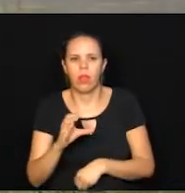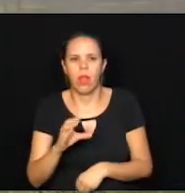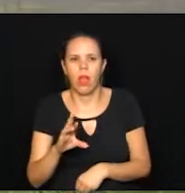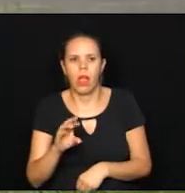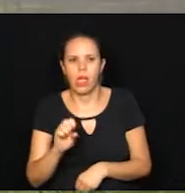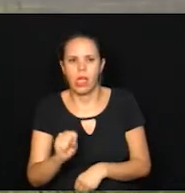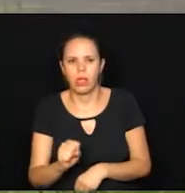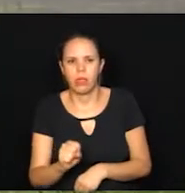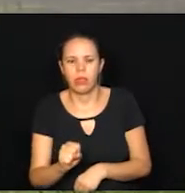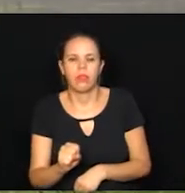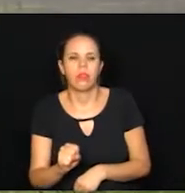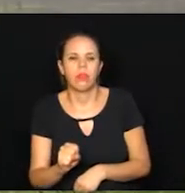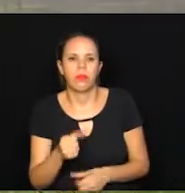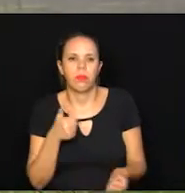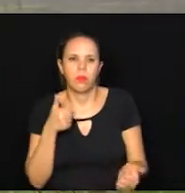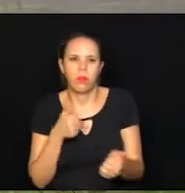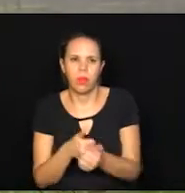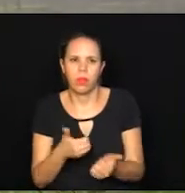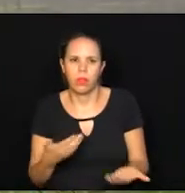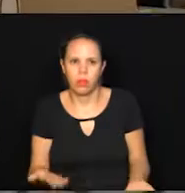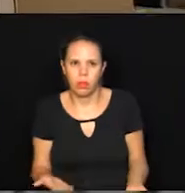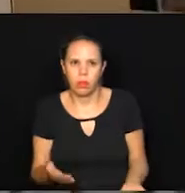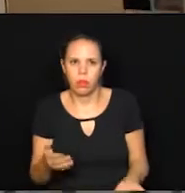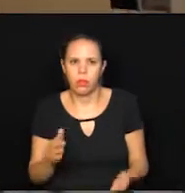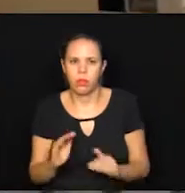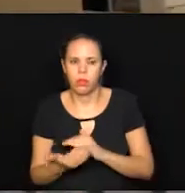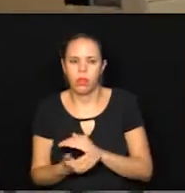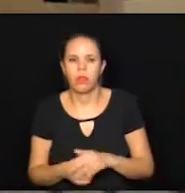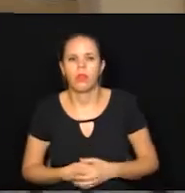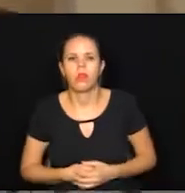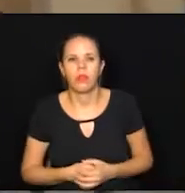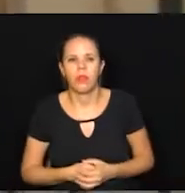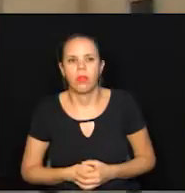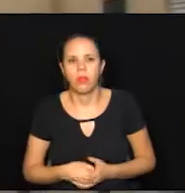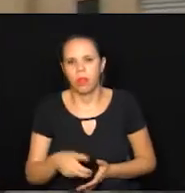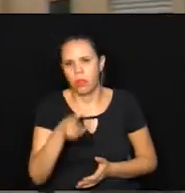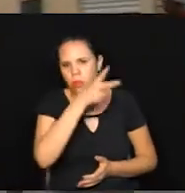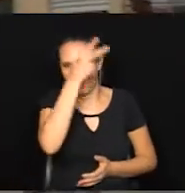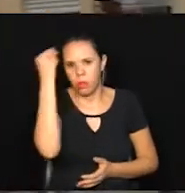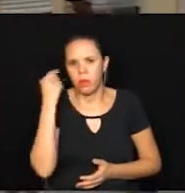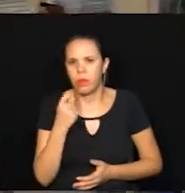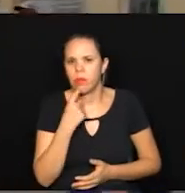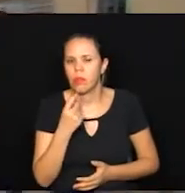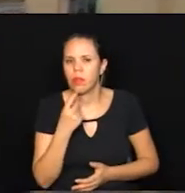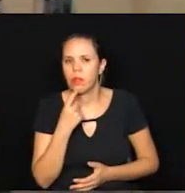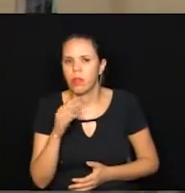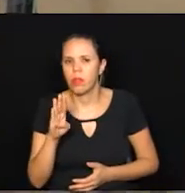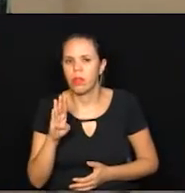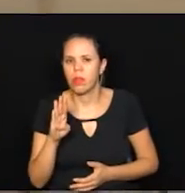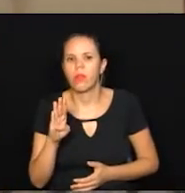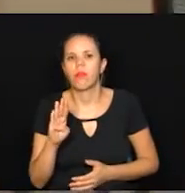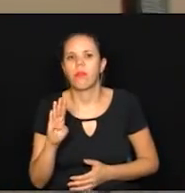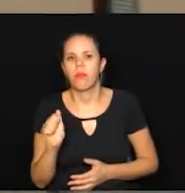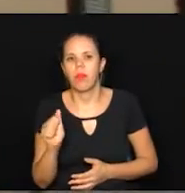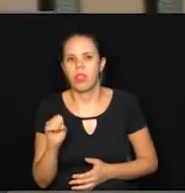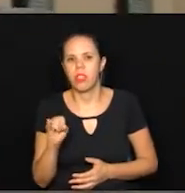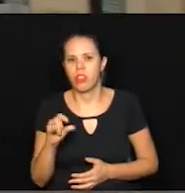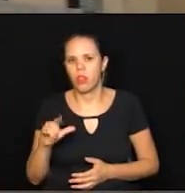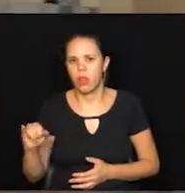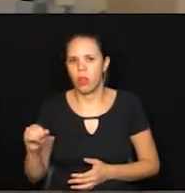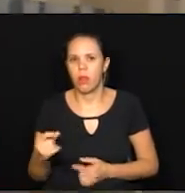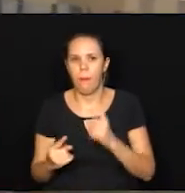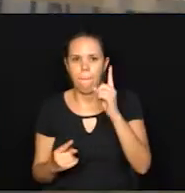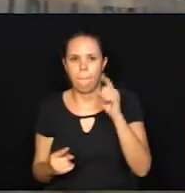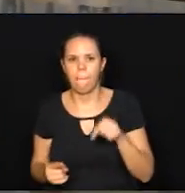uma unidade do CRAS mais próxima do bairro. Segundo a Prefeitura de Campinas, no Bassoli são 1.027